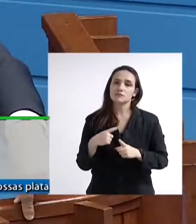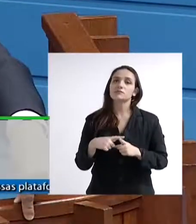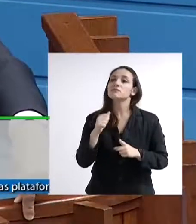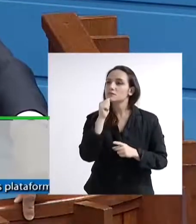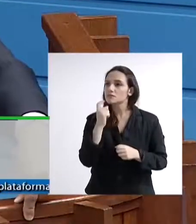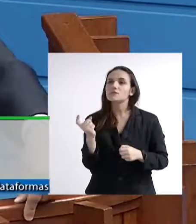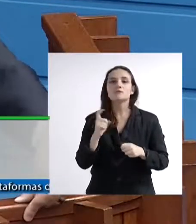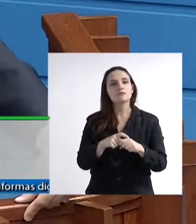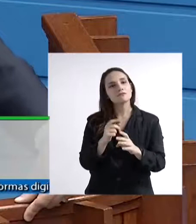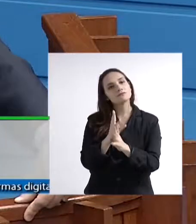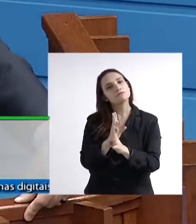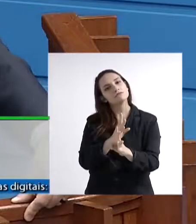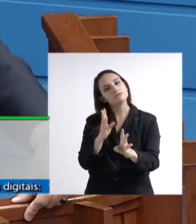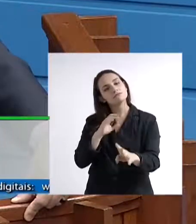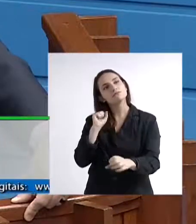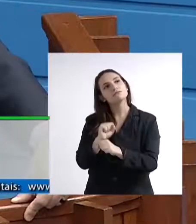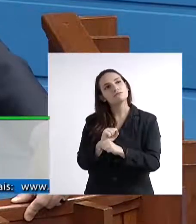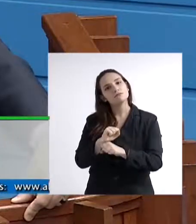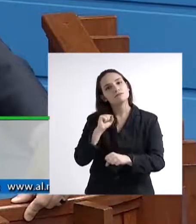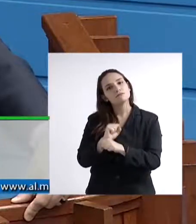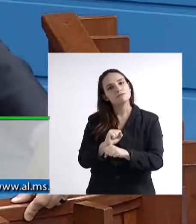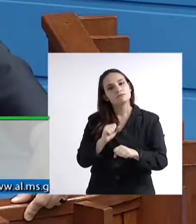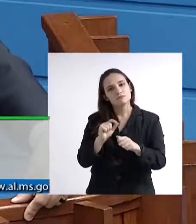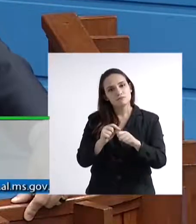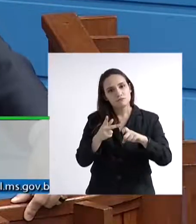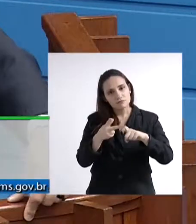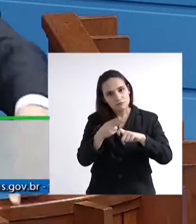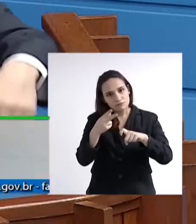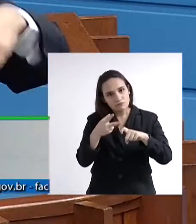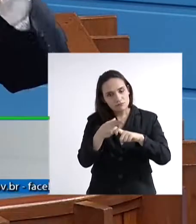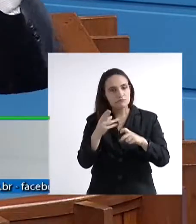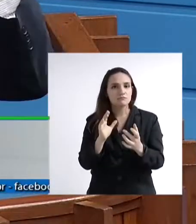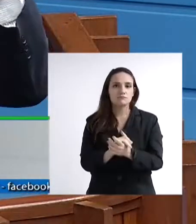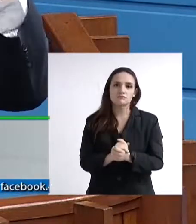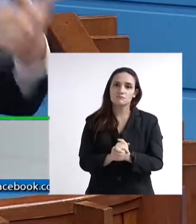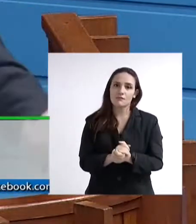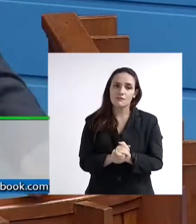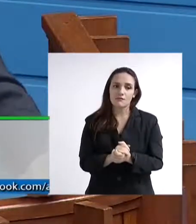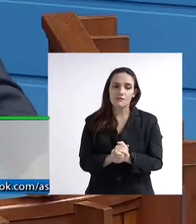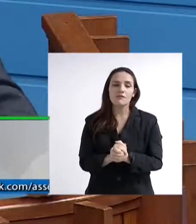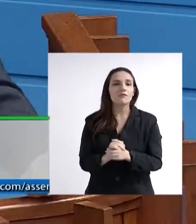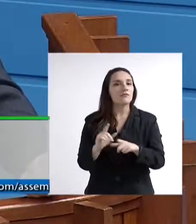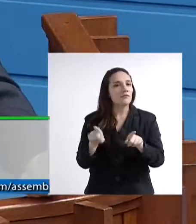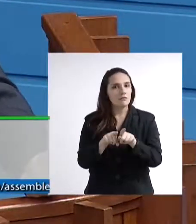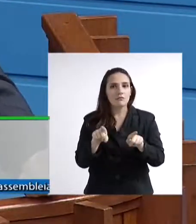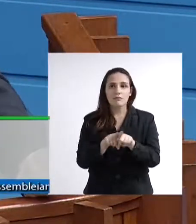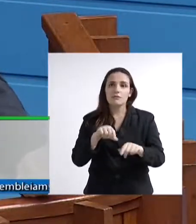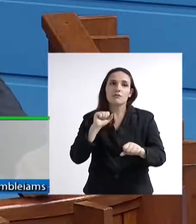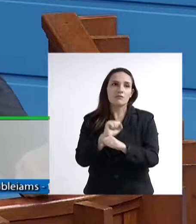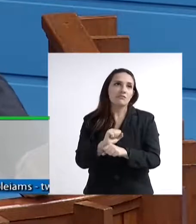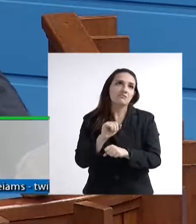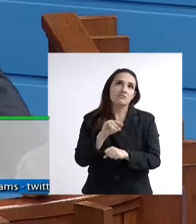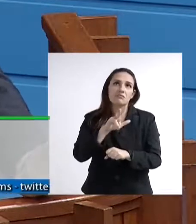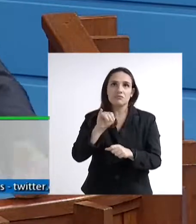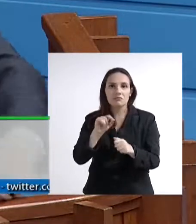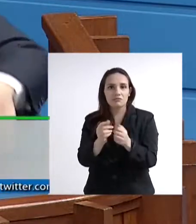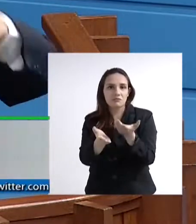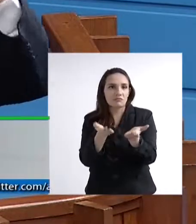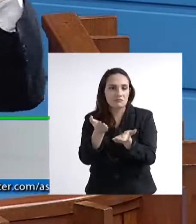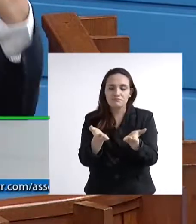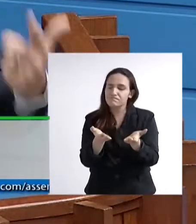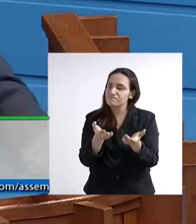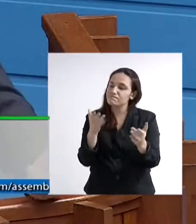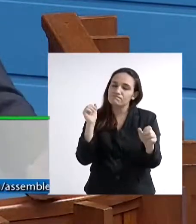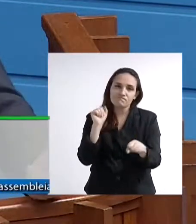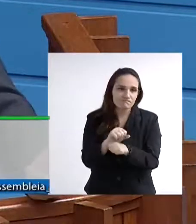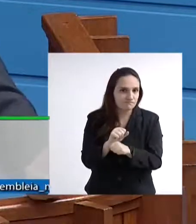das cirurgias eletivas, tem suspenso o procedimento que ia fazer, não tem